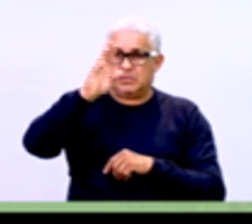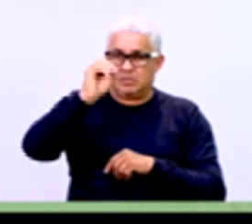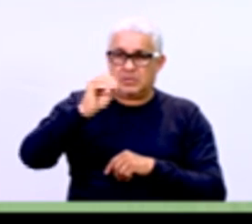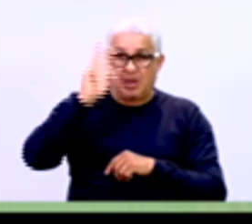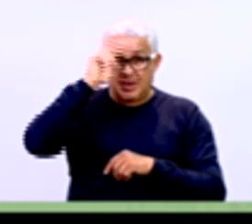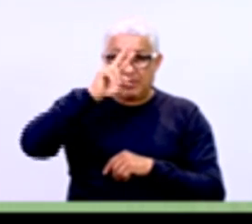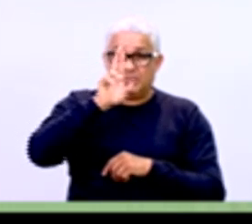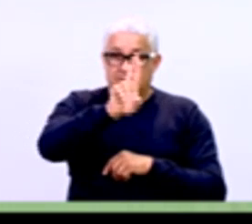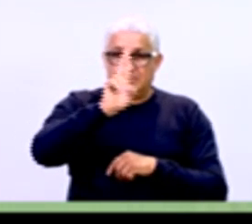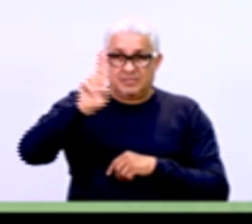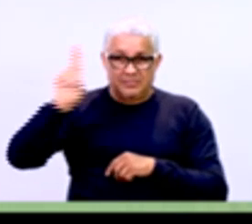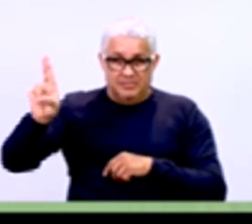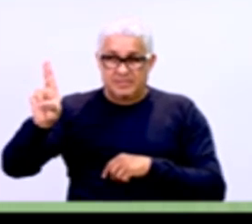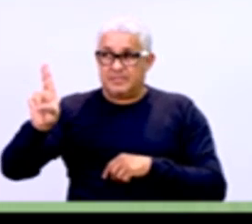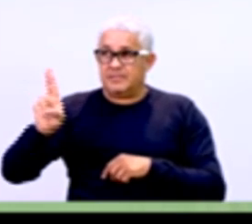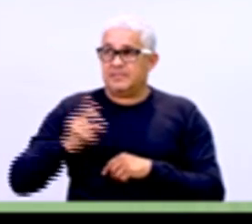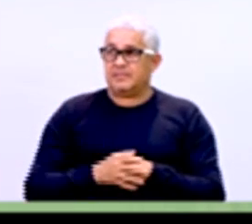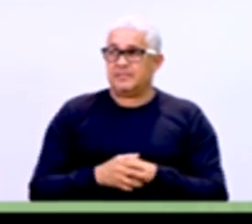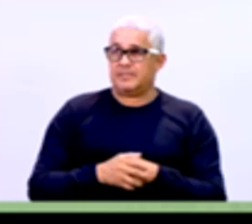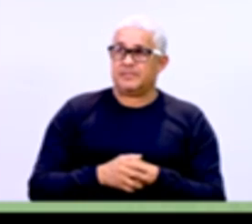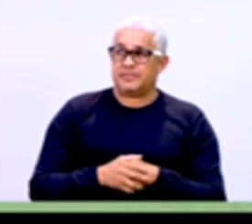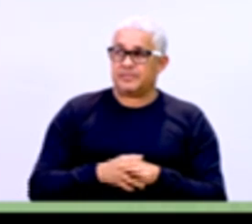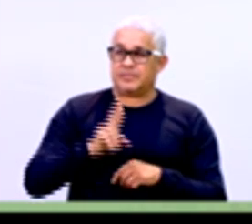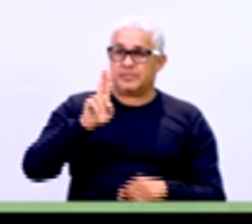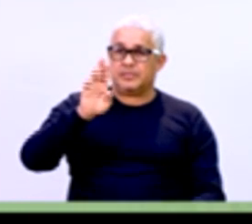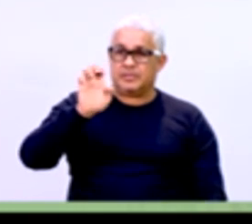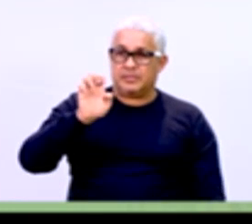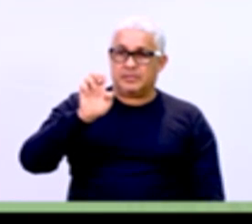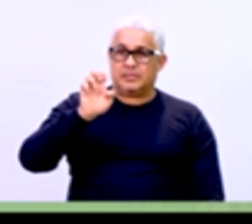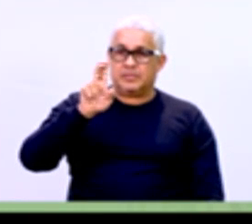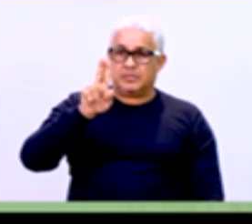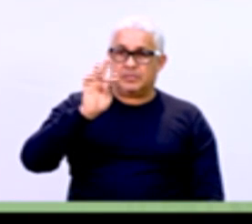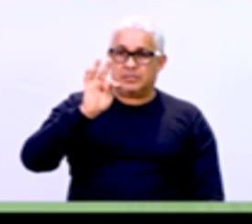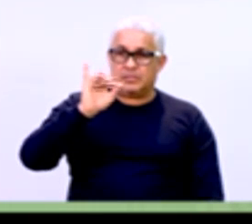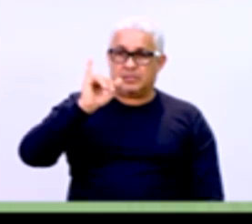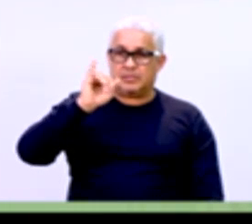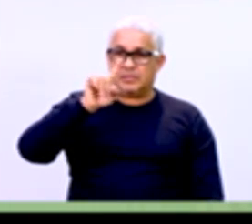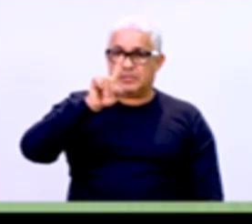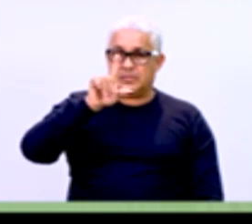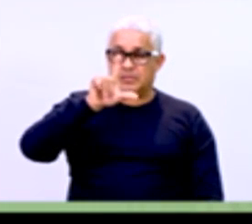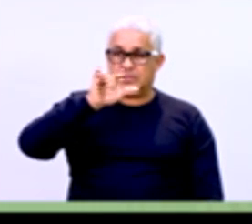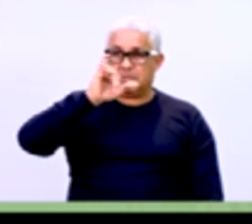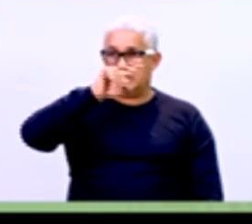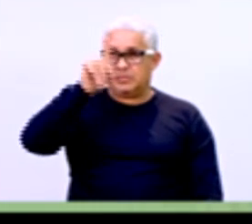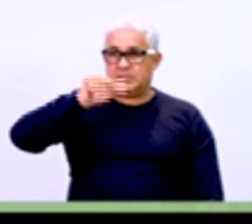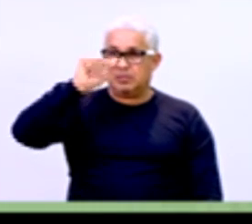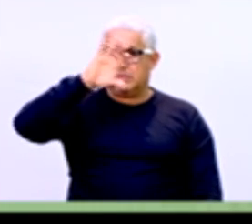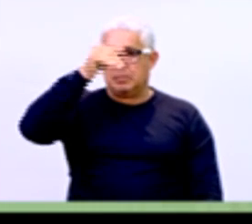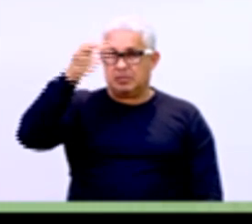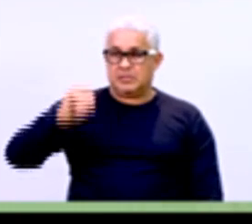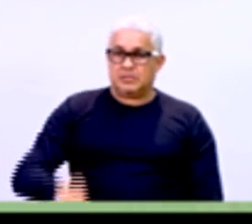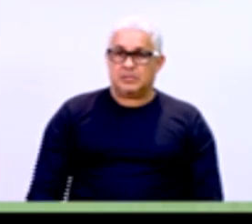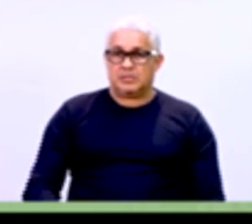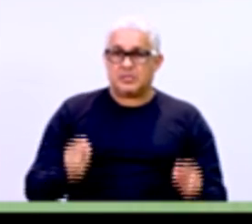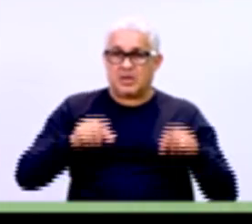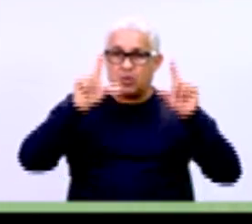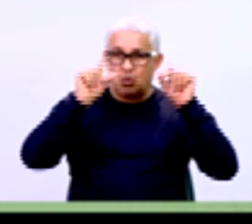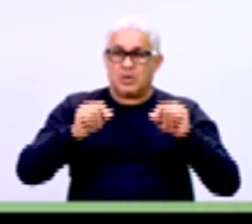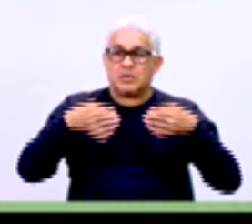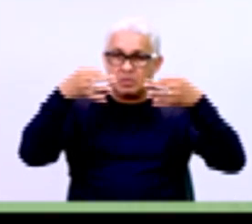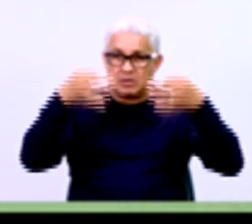R's que o professor falou? A reutilização é uma alternativa para redução?